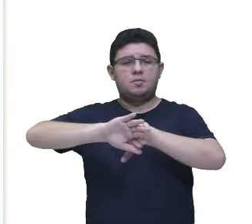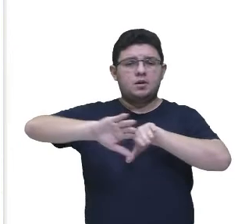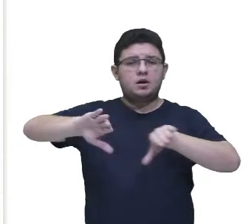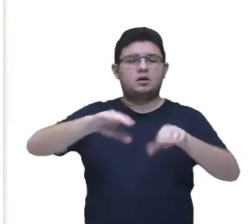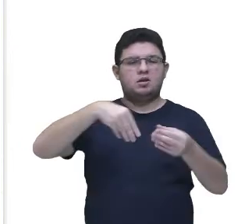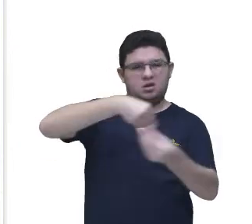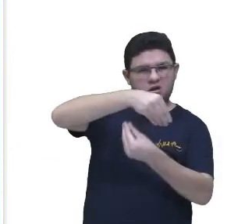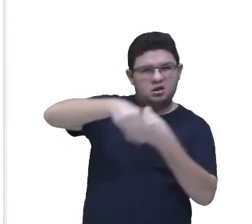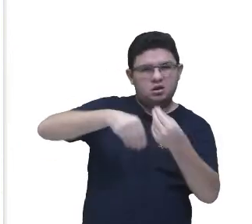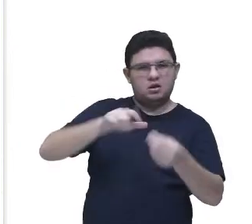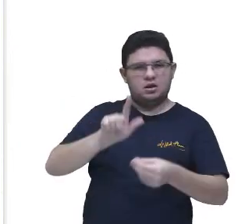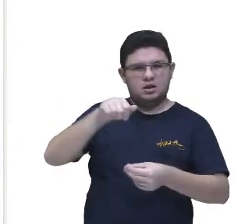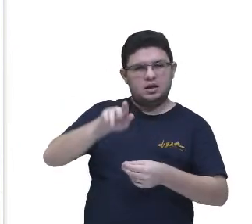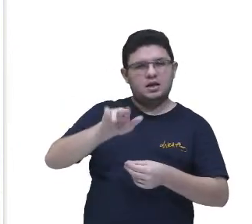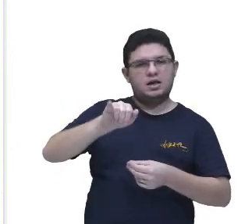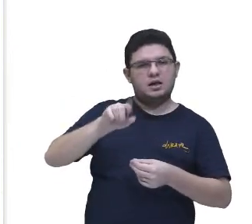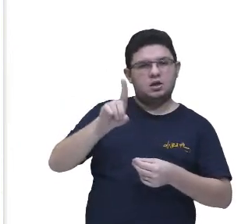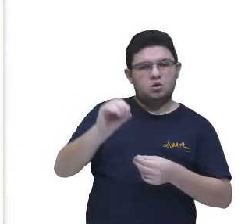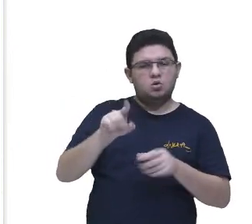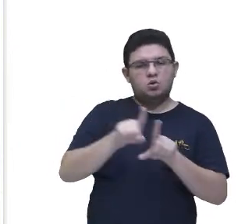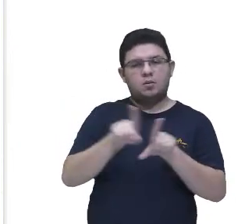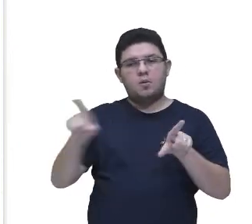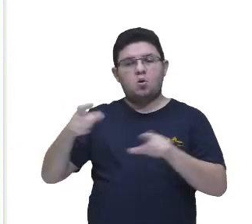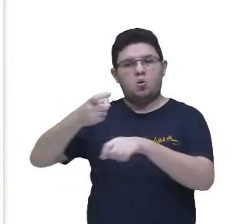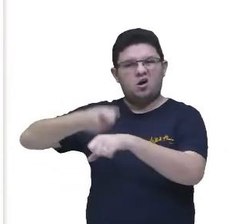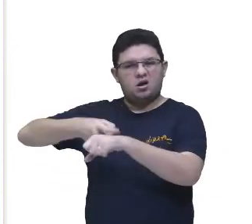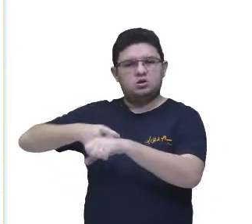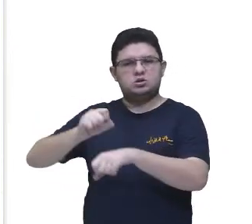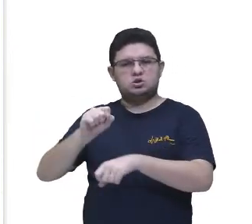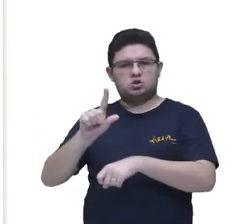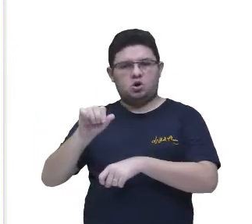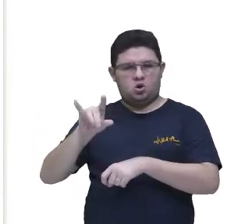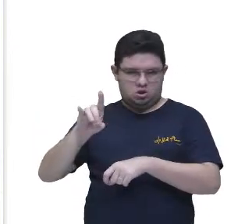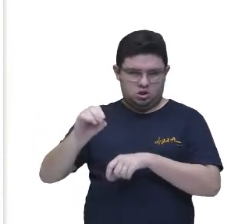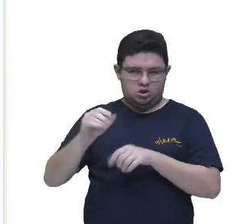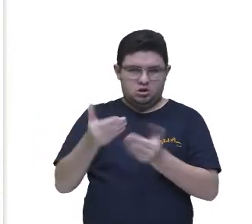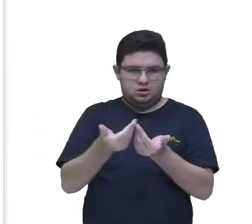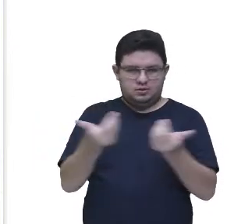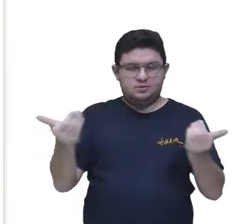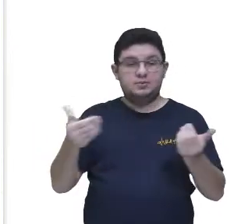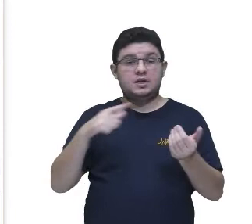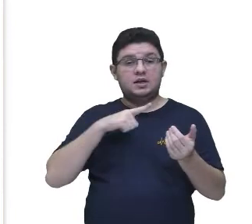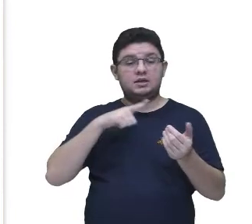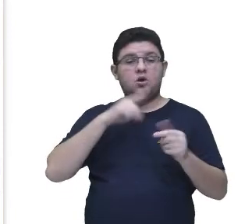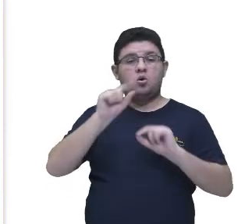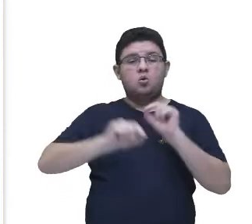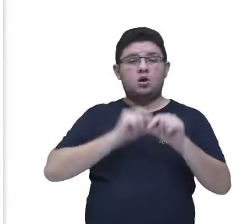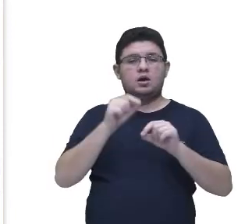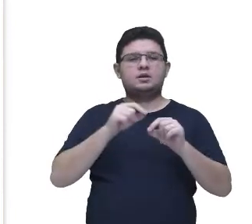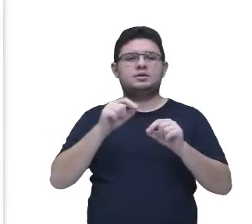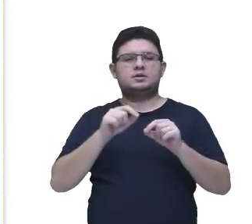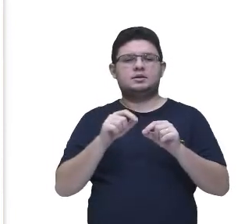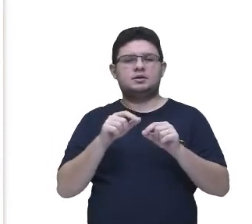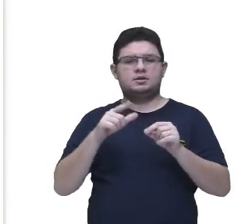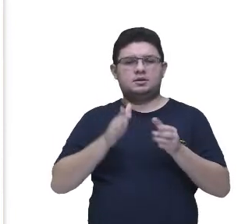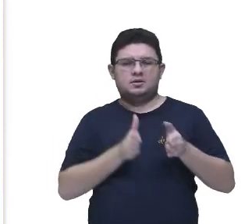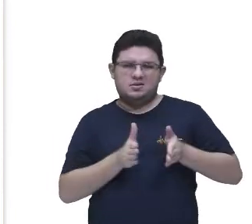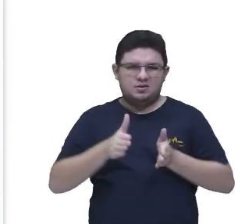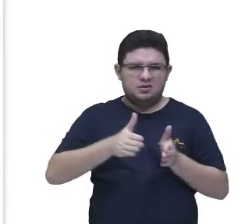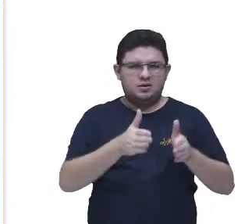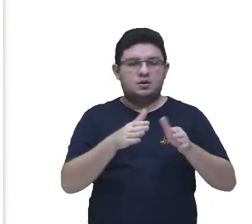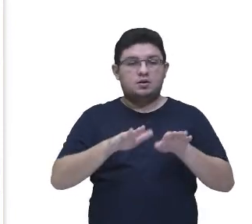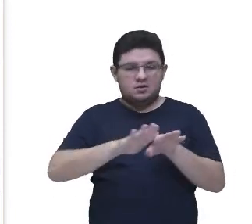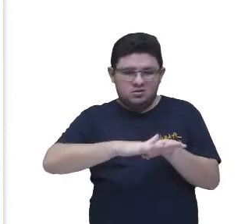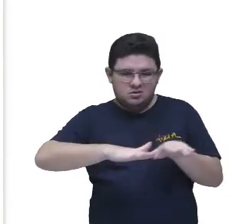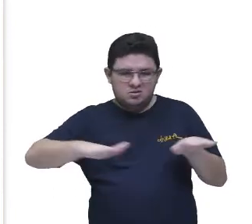quanto os resíduos sólidos. Então, eles vão ter um sistema de drenagem, o solo vai ter que ser tratado, vai ter que ser